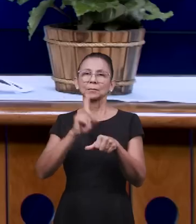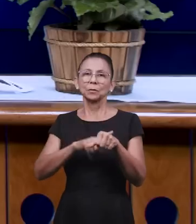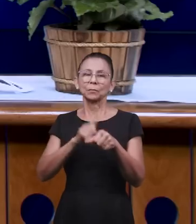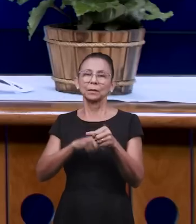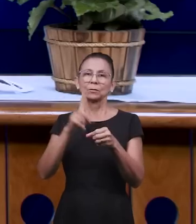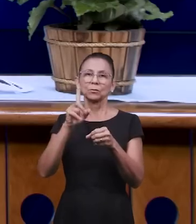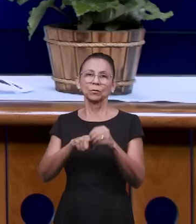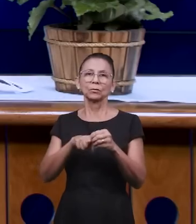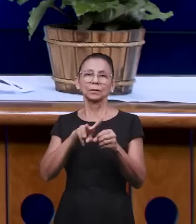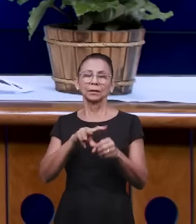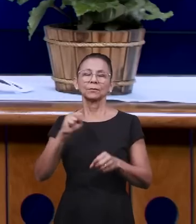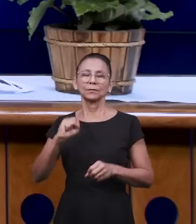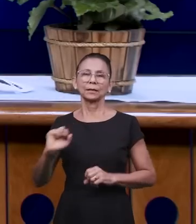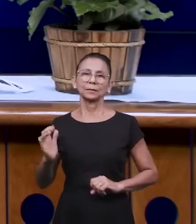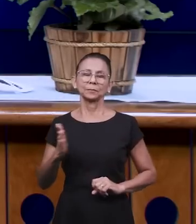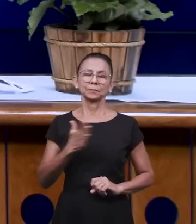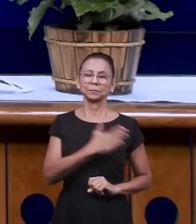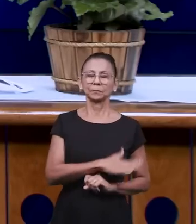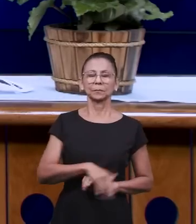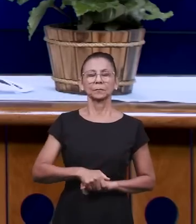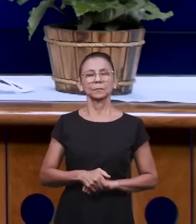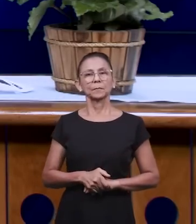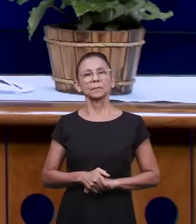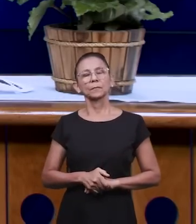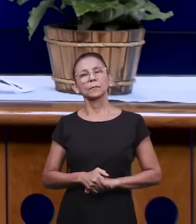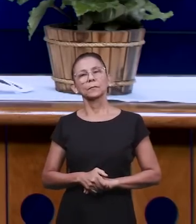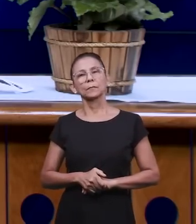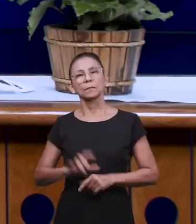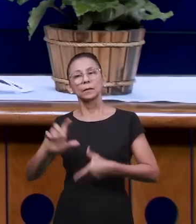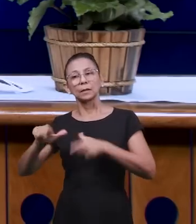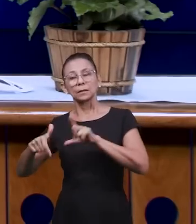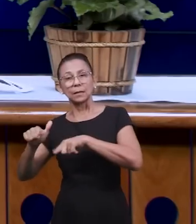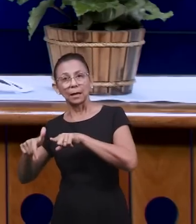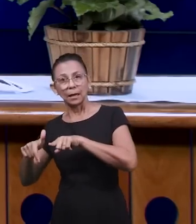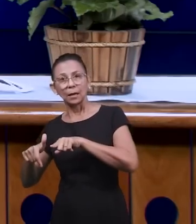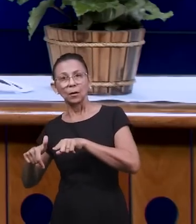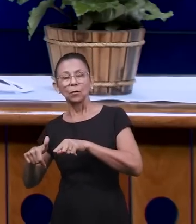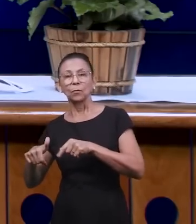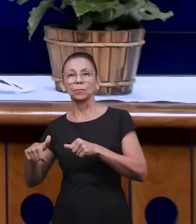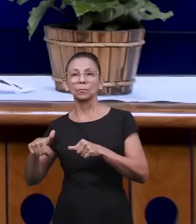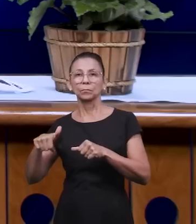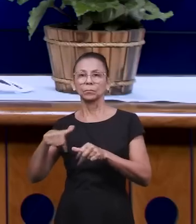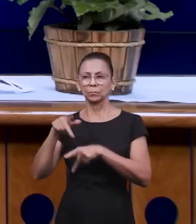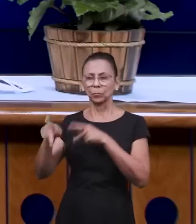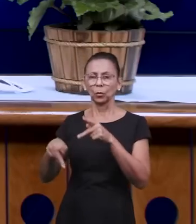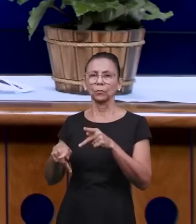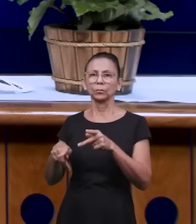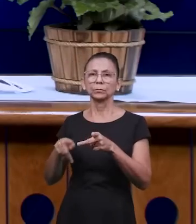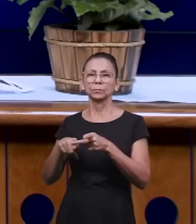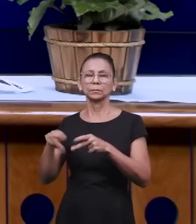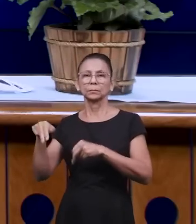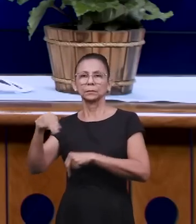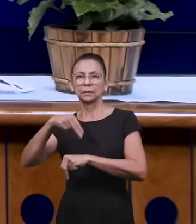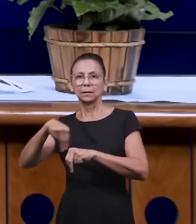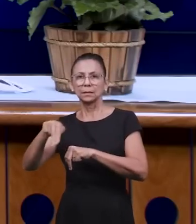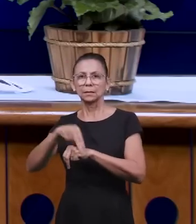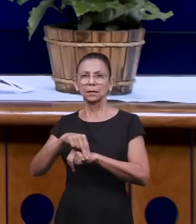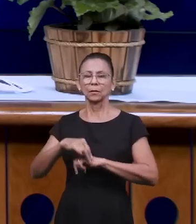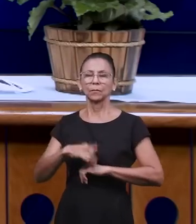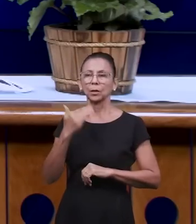quis ajuntar-vos, como a galinha junta os seus pintinhos debaixo de suas asas, e vós não quisestes. A